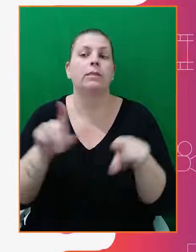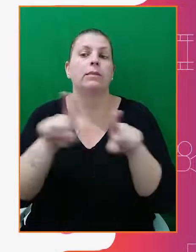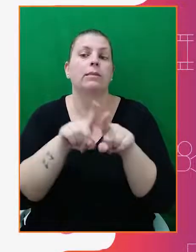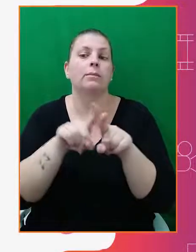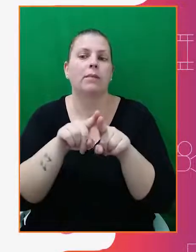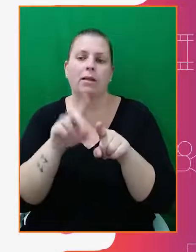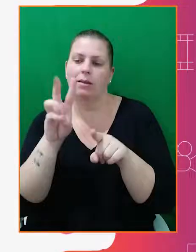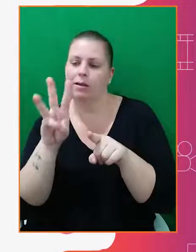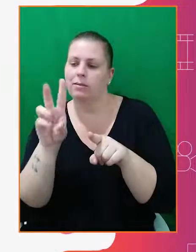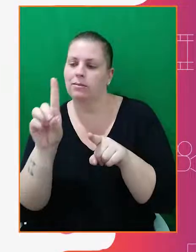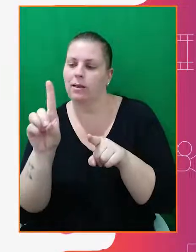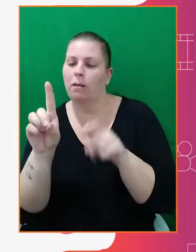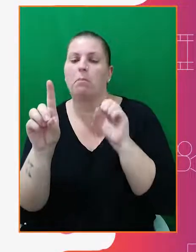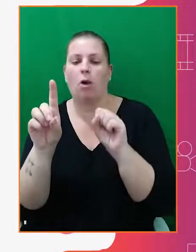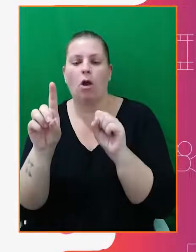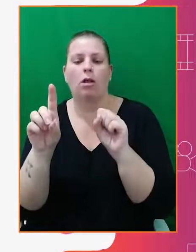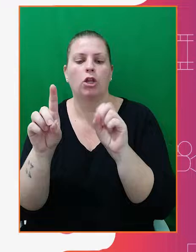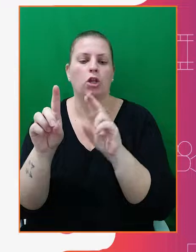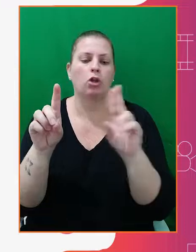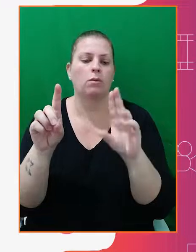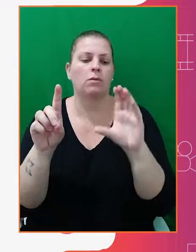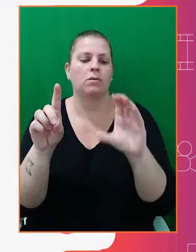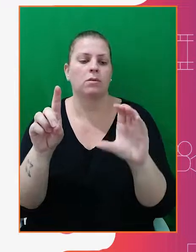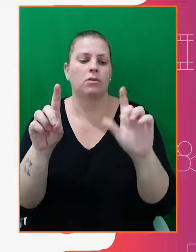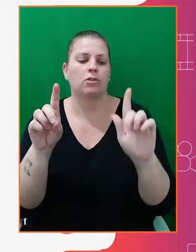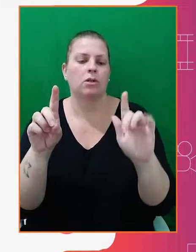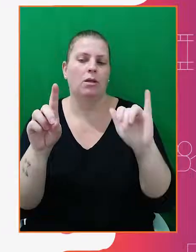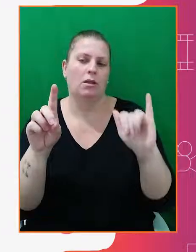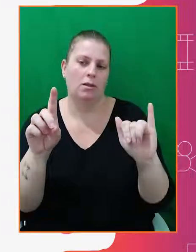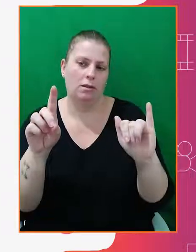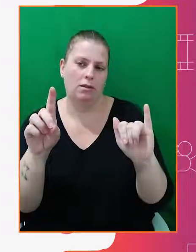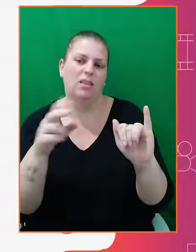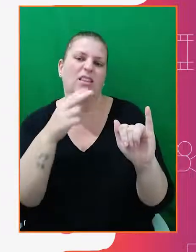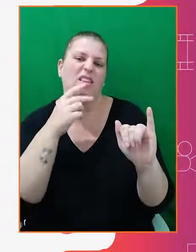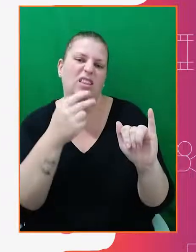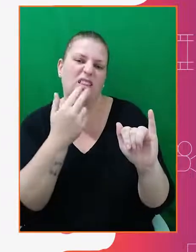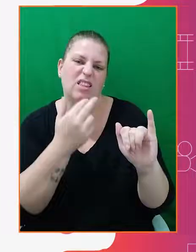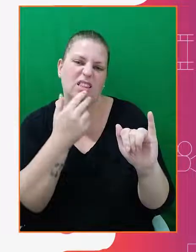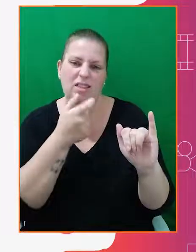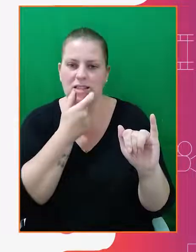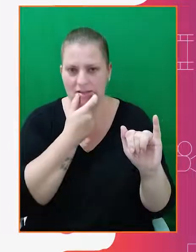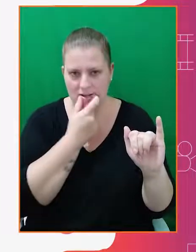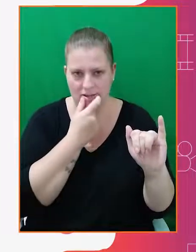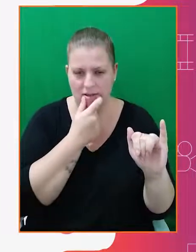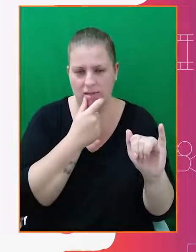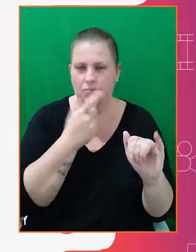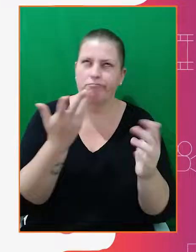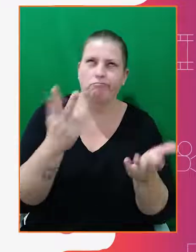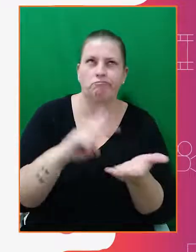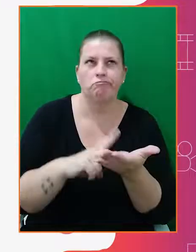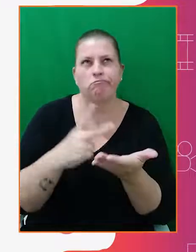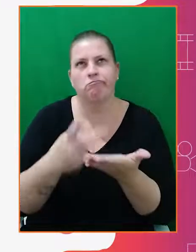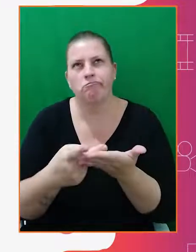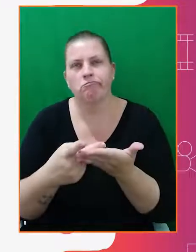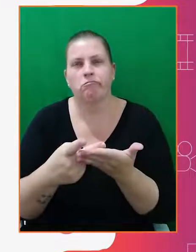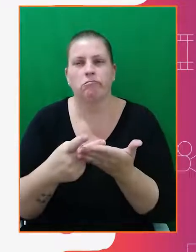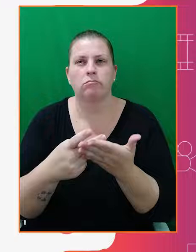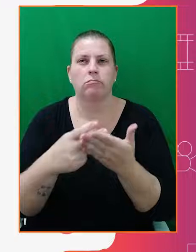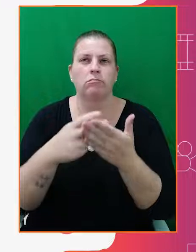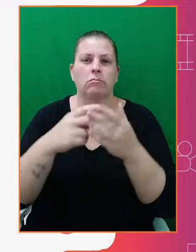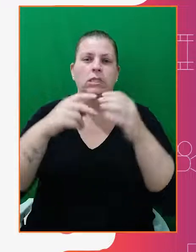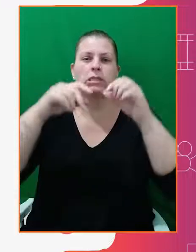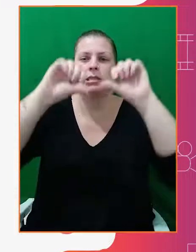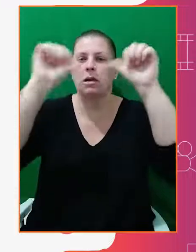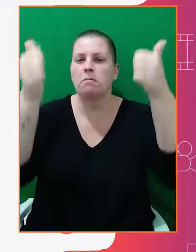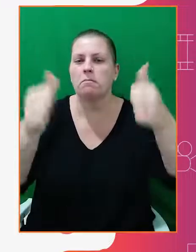animação CGI, que é a sigla para Computer Generated Images, que traduzido seria algo como do